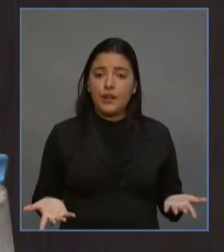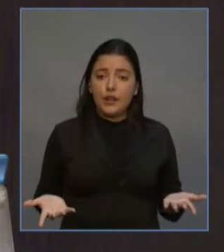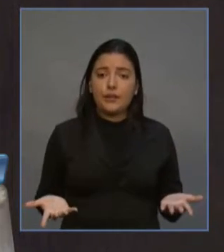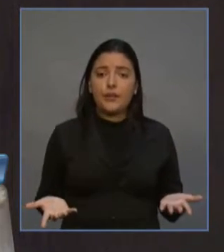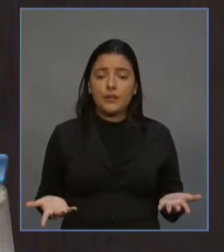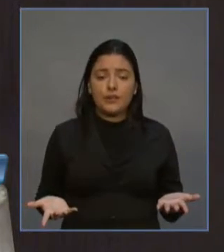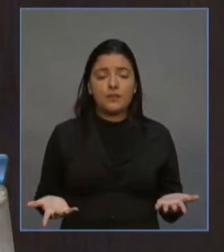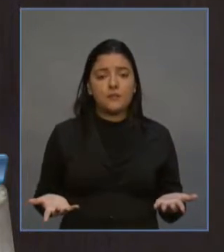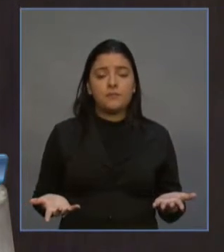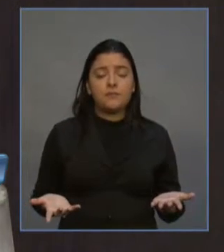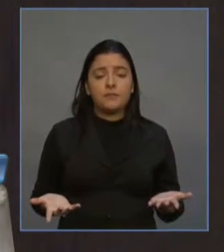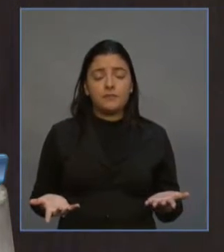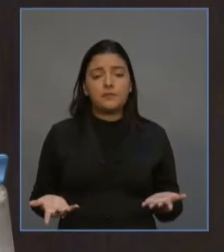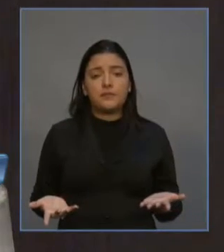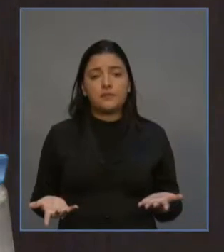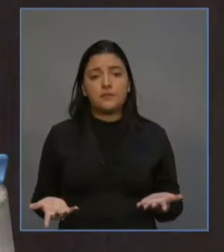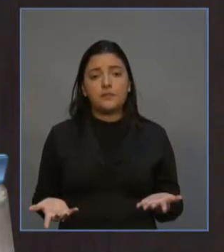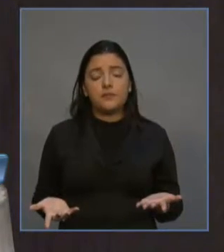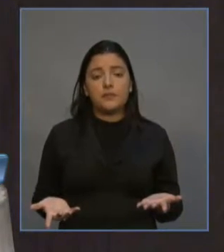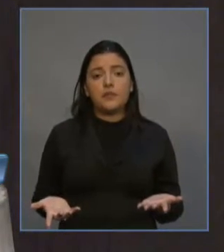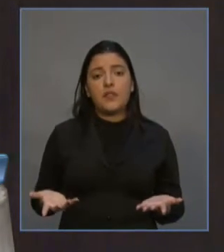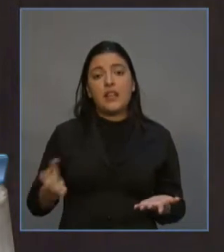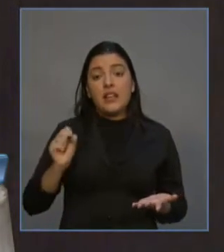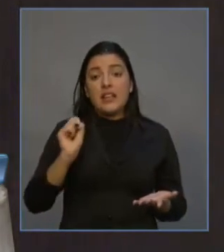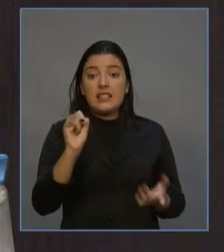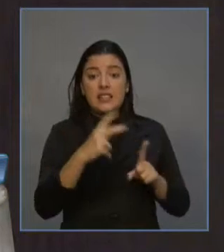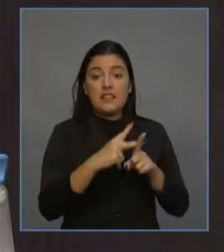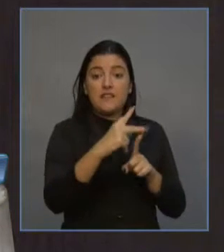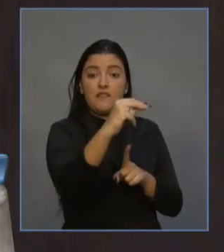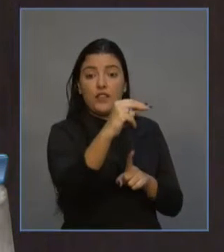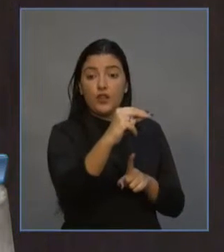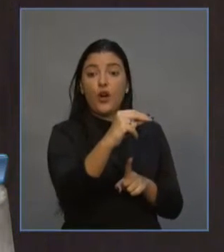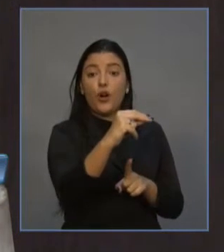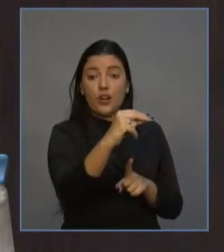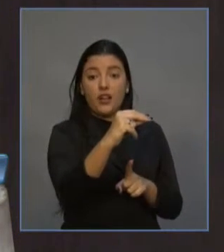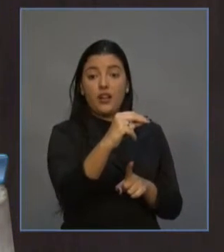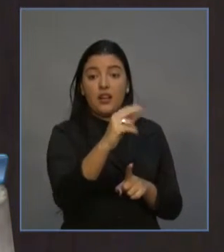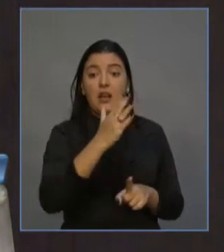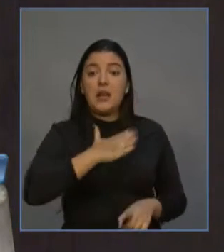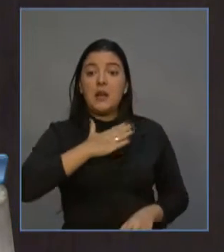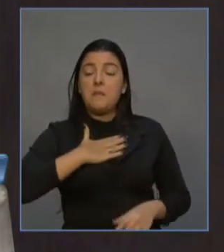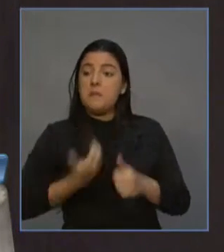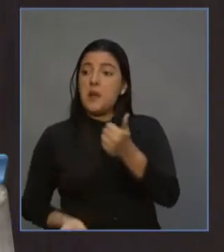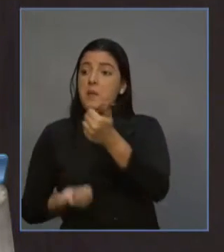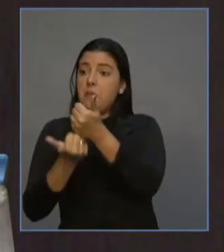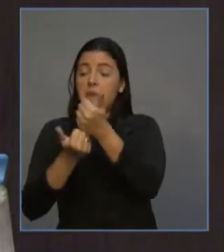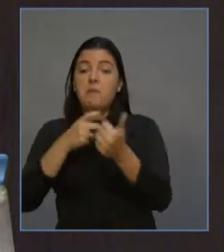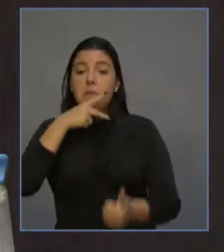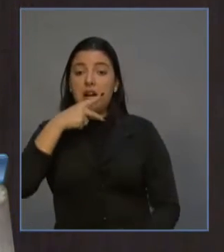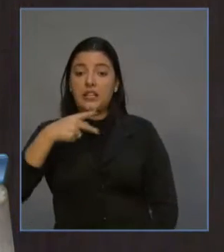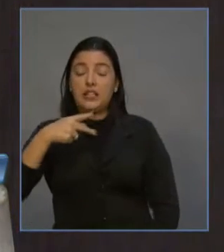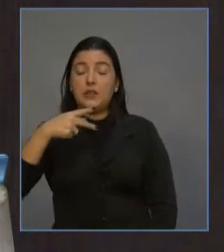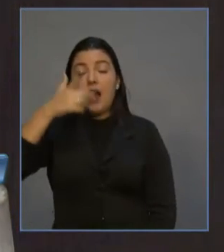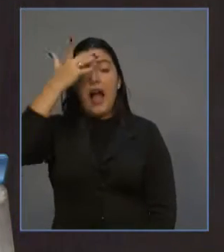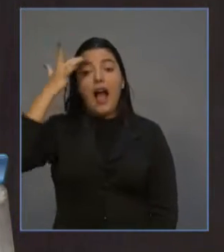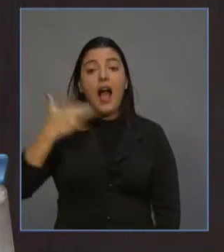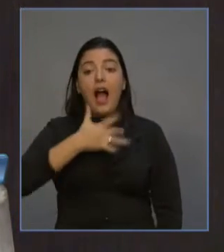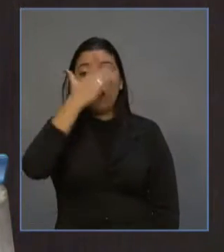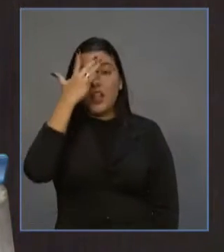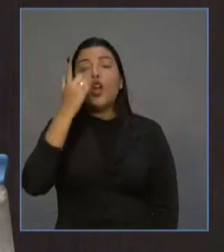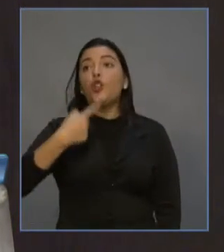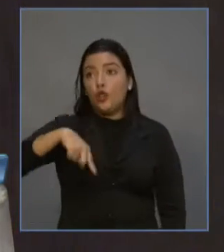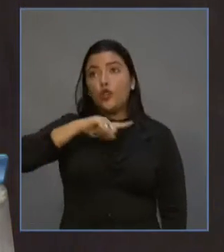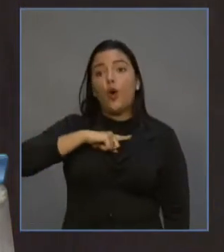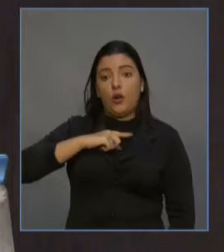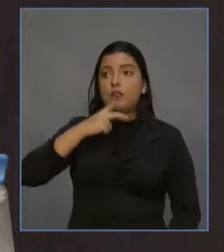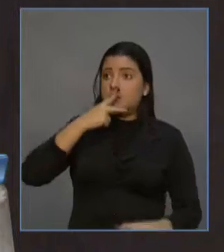inclusive, independentemente da vitória ou não do candidato que o meu partido apoia agora, o Haddad, nós estaremos na